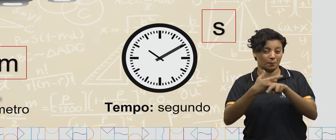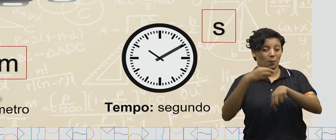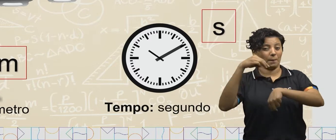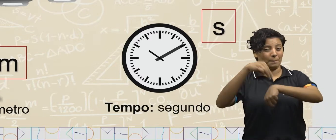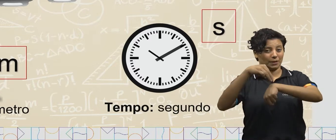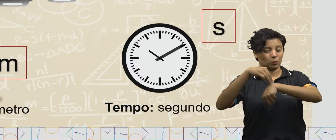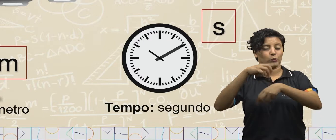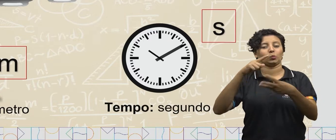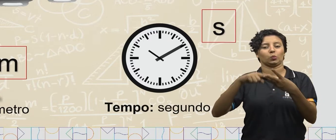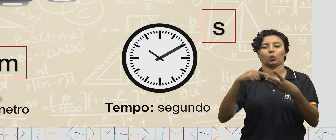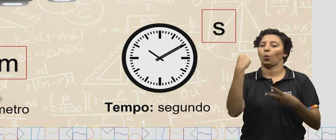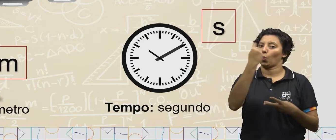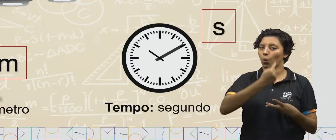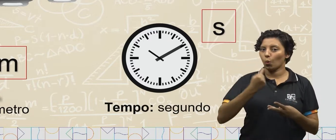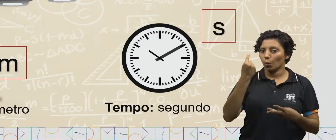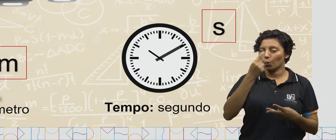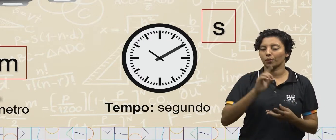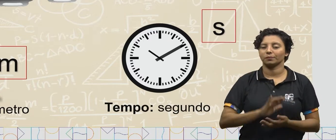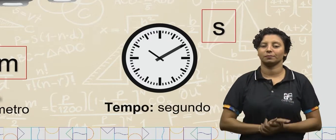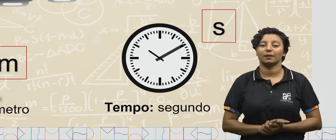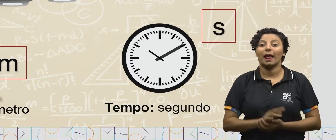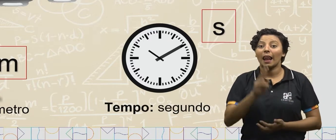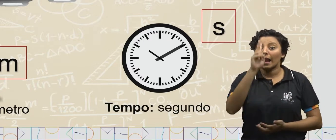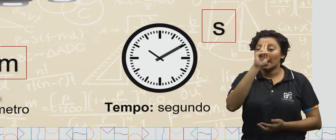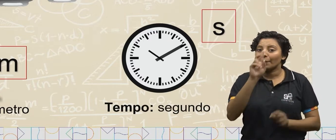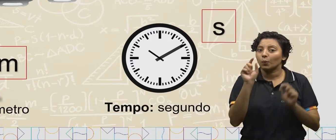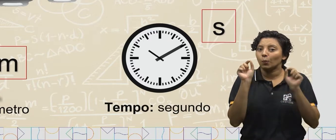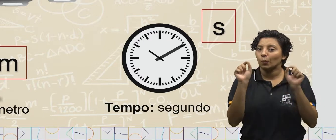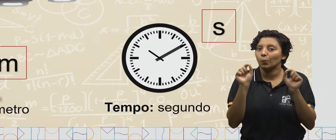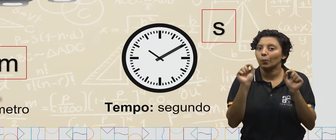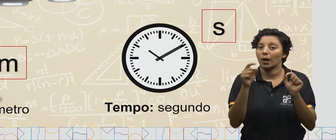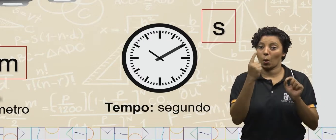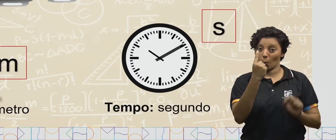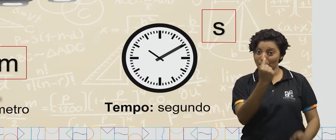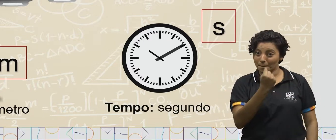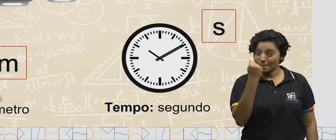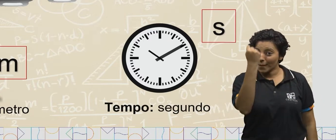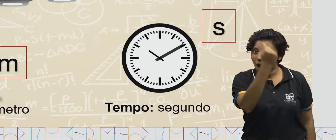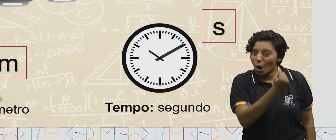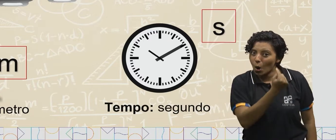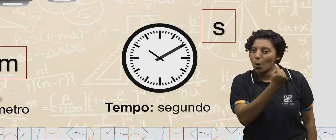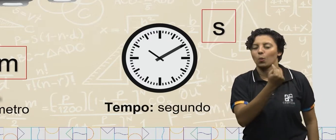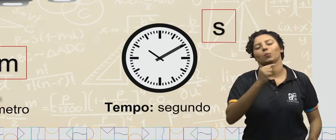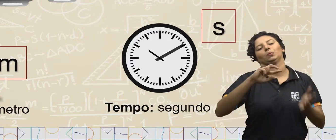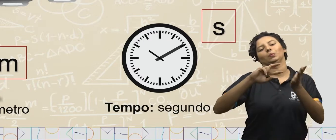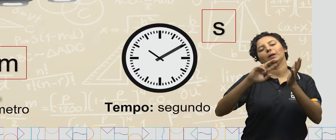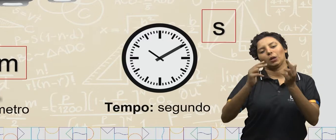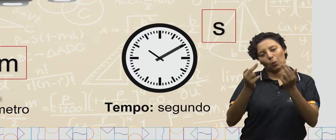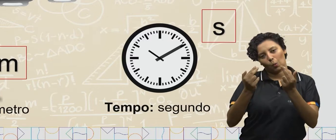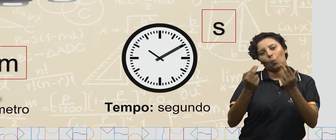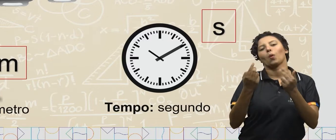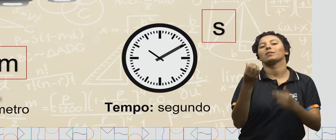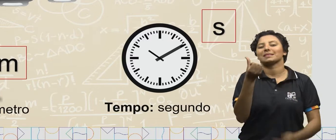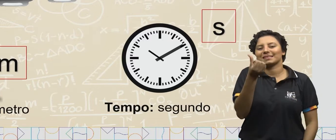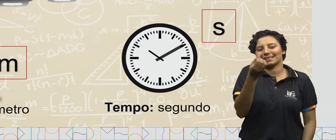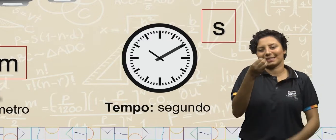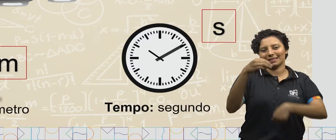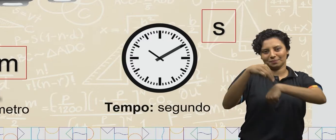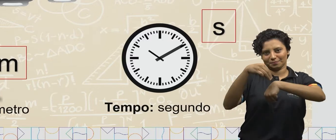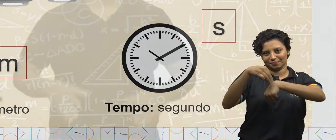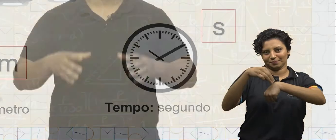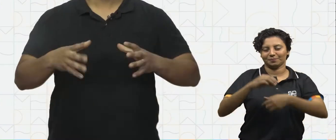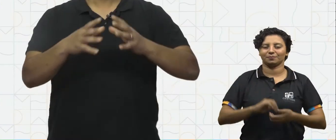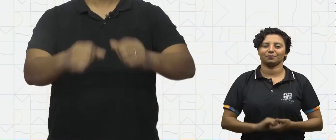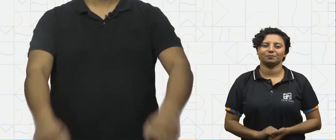pelos minutos e depois pelas horas. Lembrando, 1 hora é igual a 60